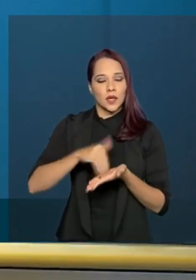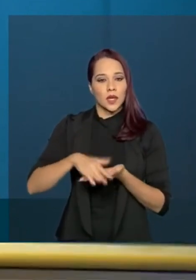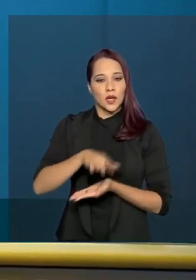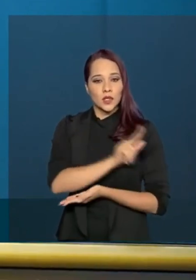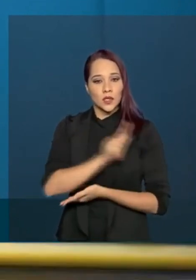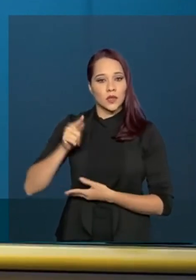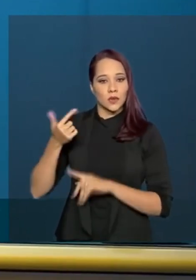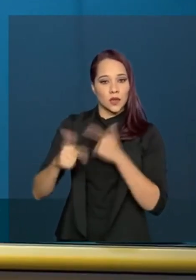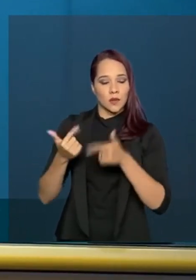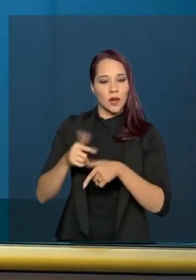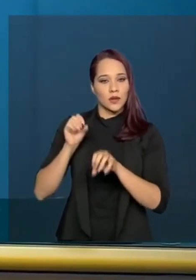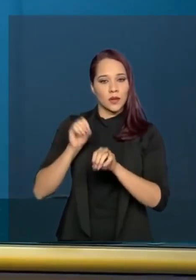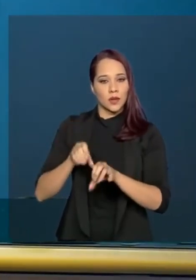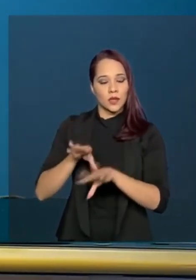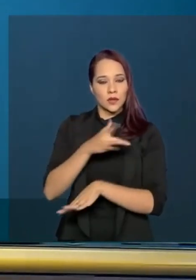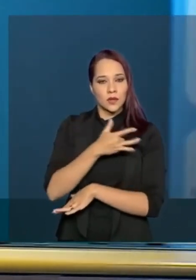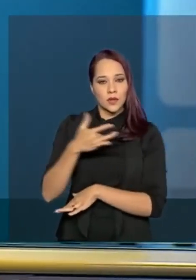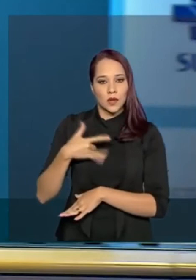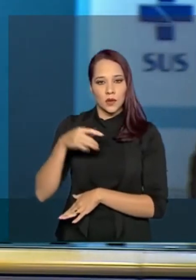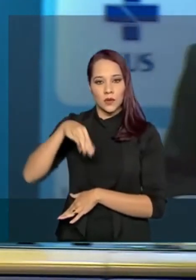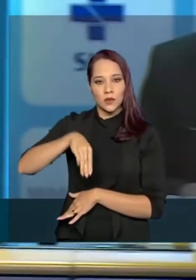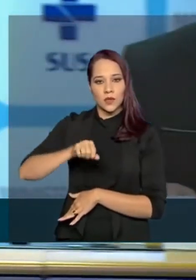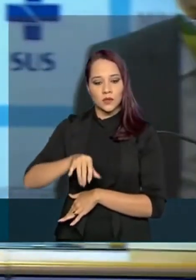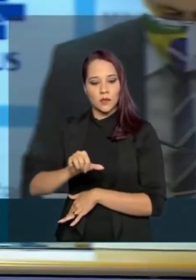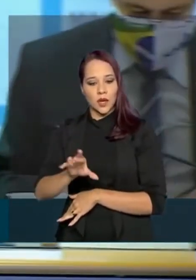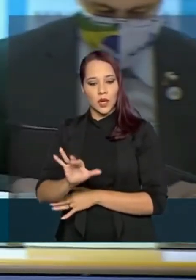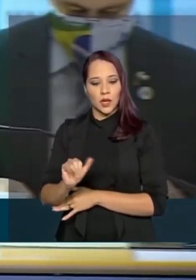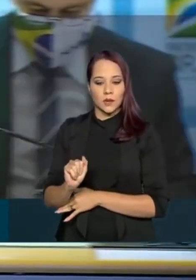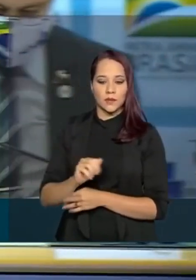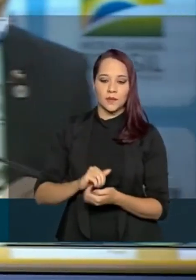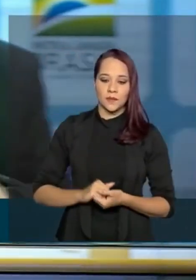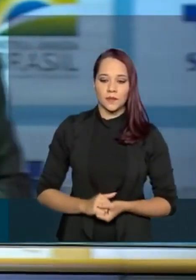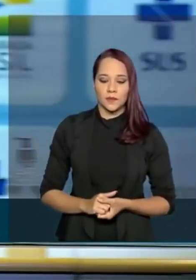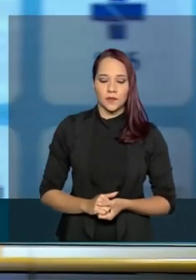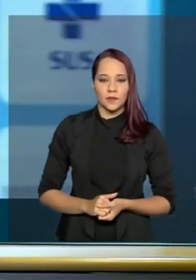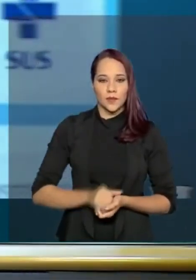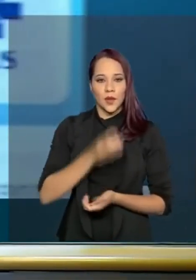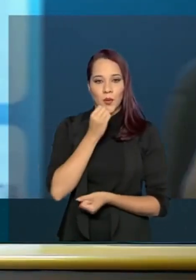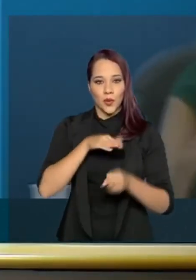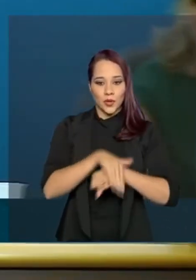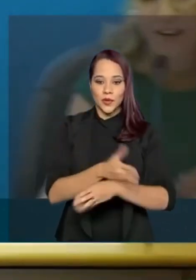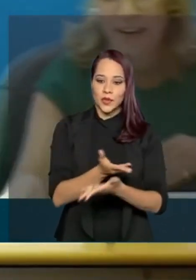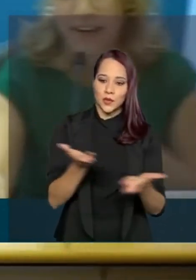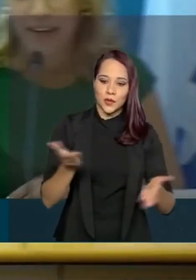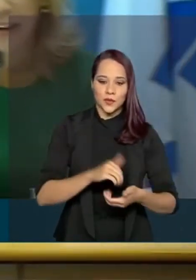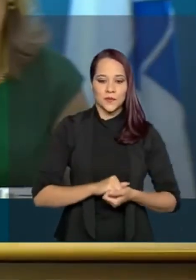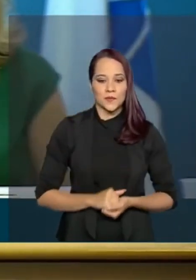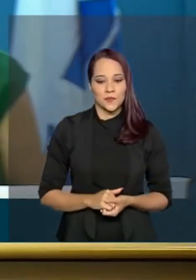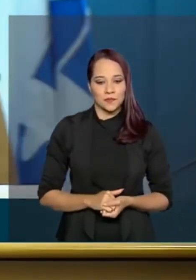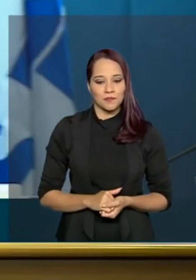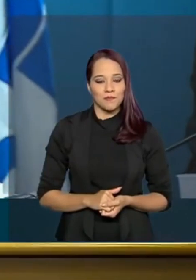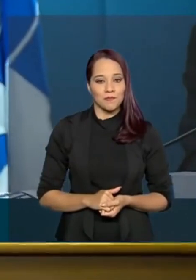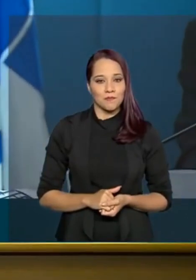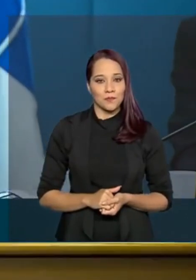Gestão do Trabalho e da Educação na Saúde, Mayra Pinheiro, por gentileza. Boa noite a todos.